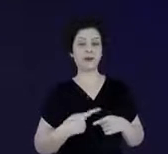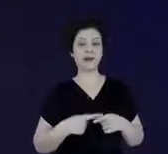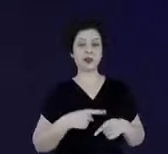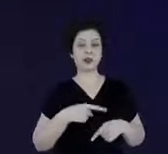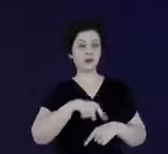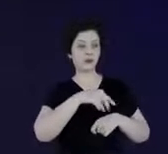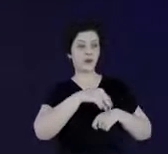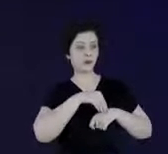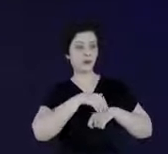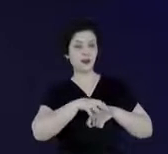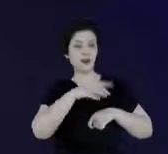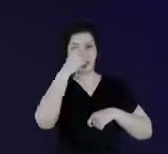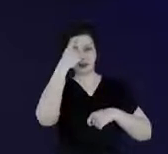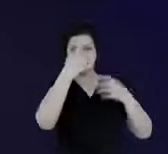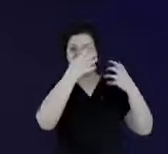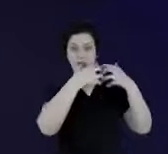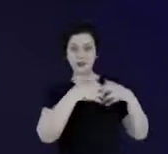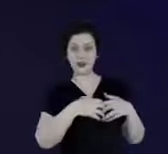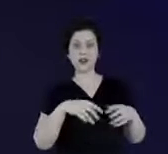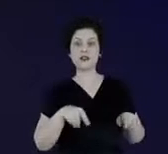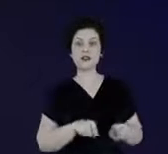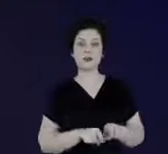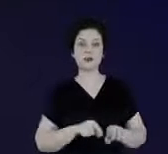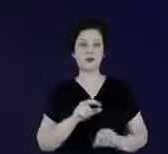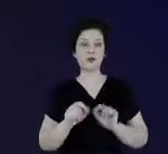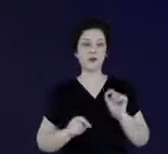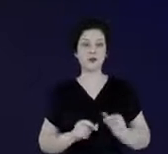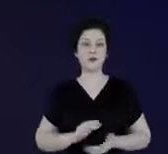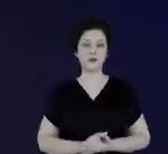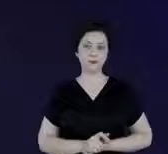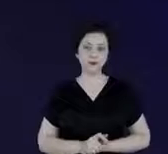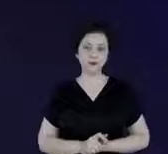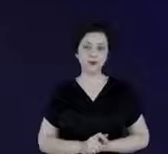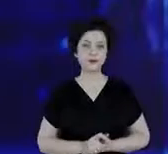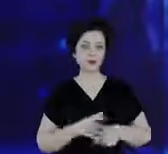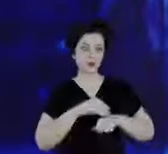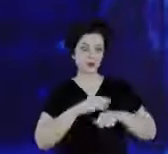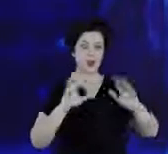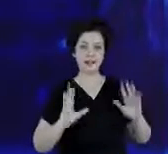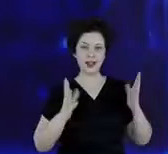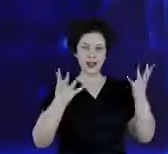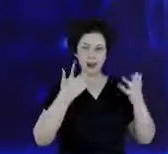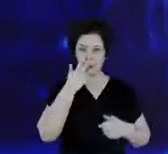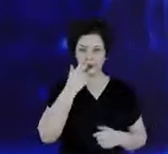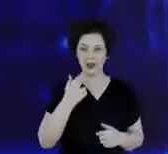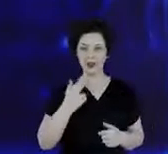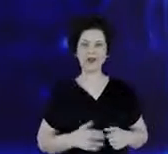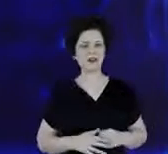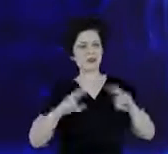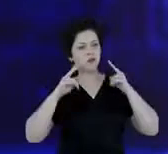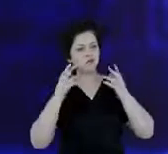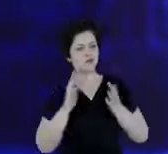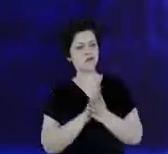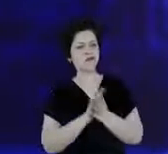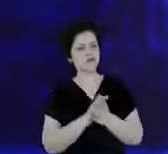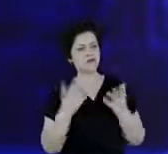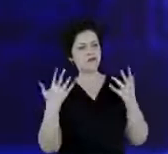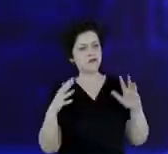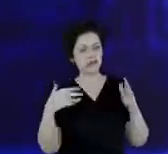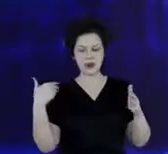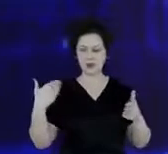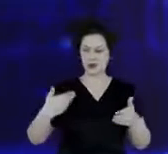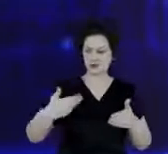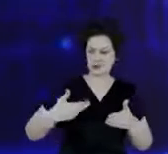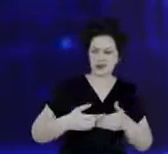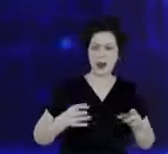de vocês além de trazer reflexão traz também uma como você colocou a mensagem de celebração da gente reconhecer o que tem sido feito e está